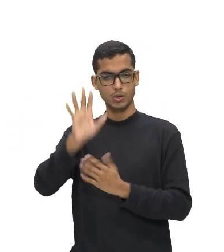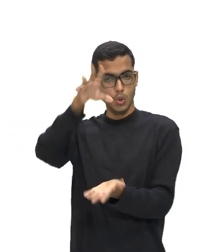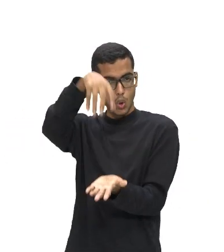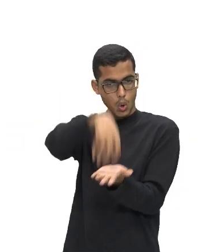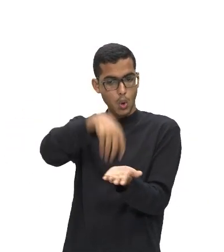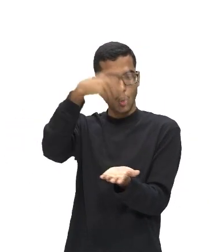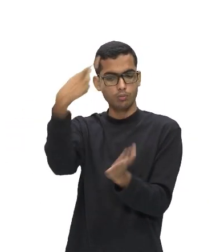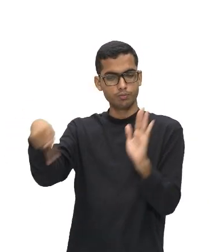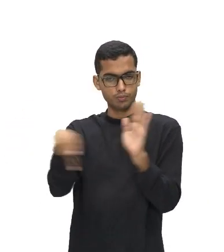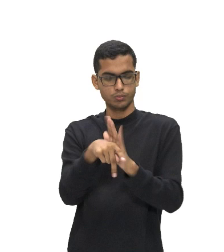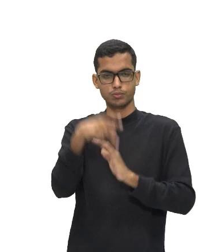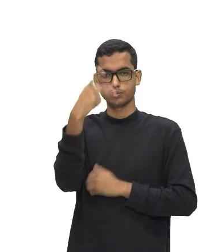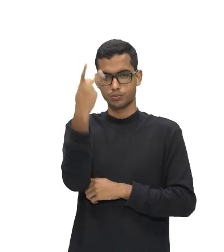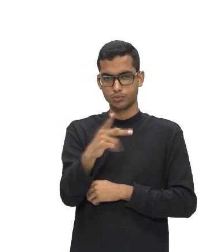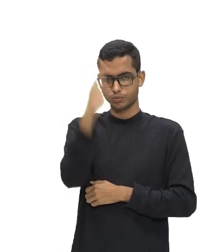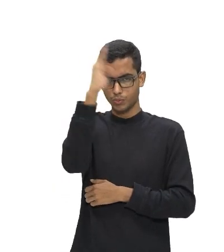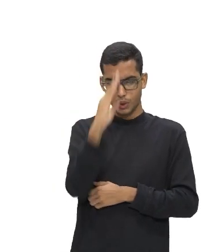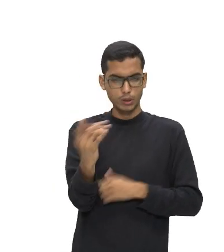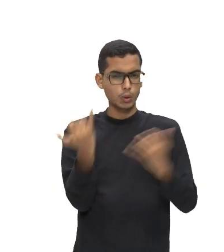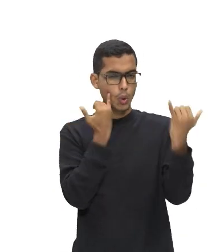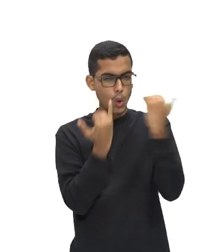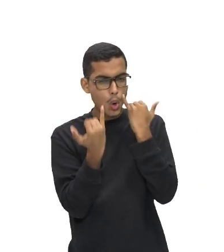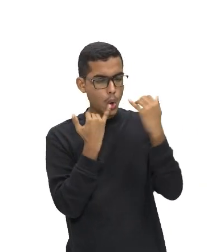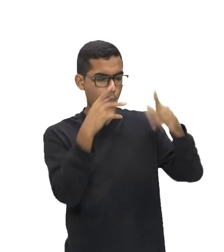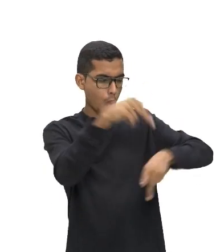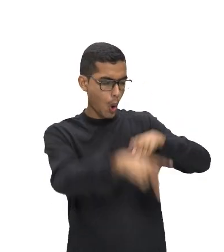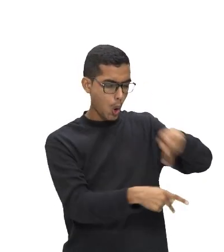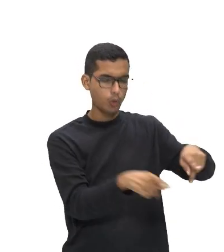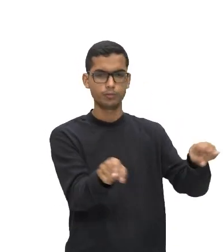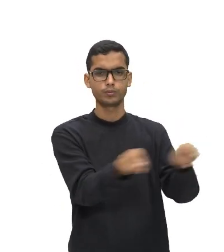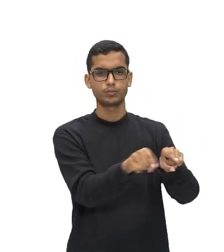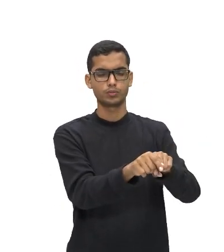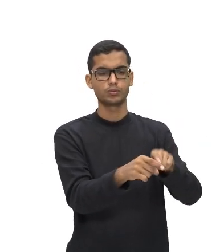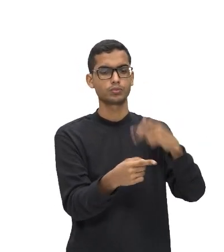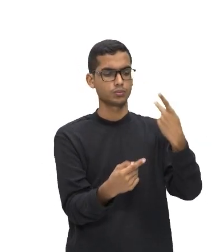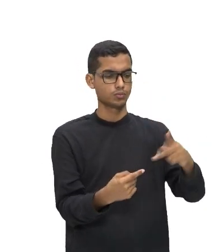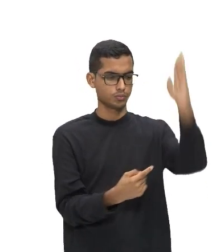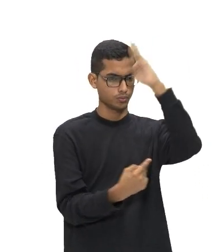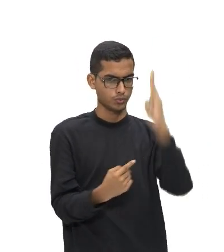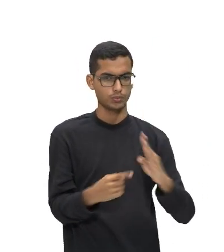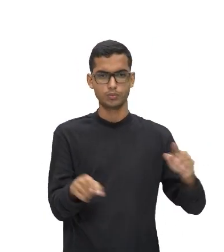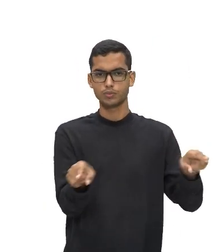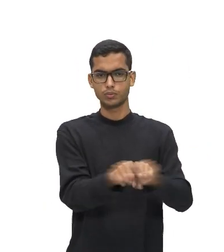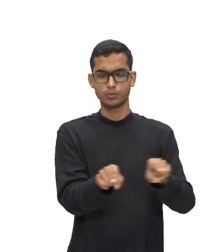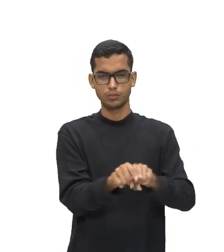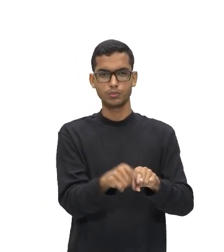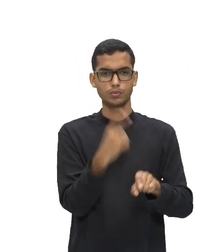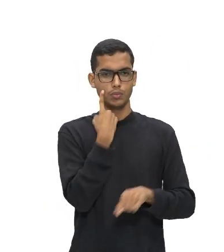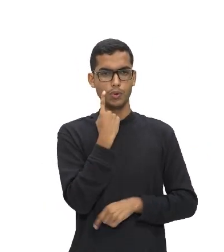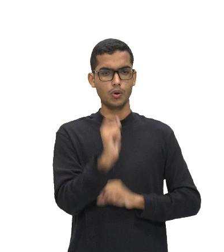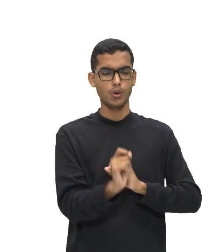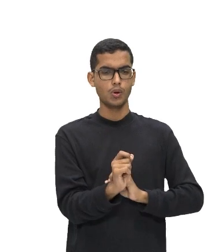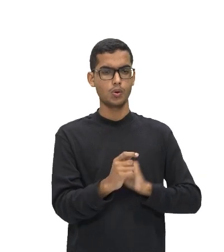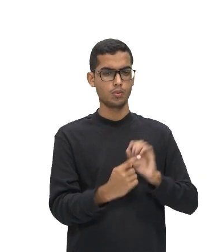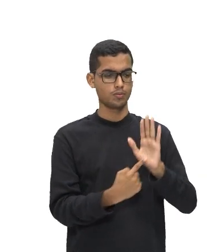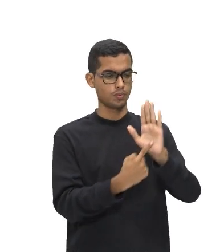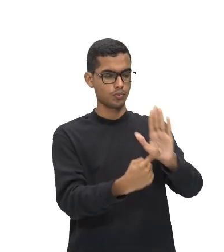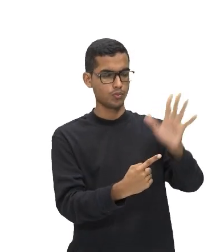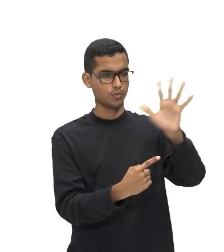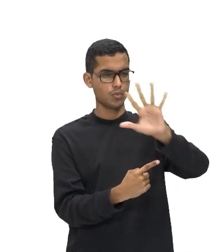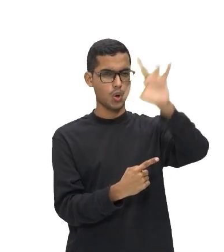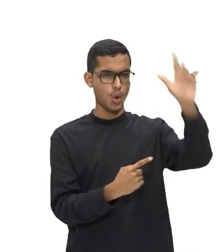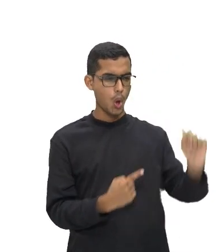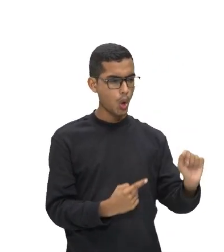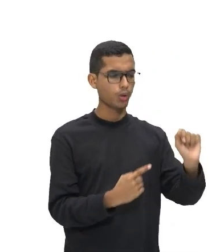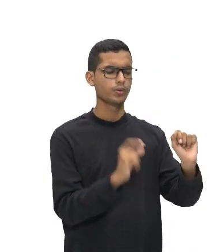os dados estatísticos, populacionais também do nosso país. Então, esse é um mapa que possui uma